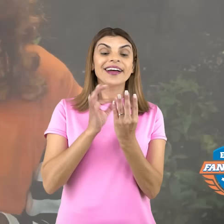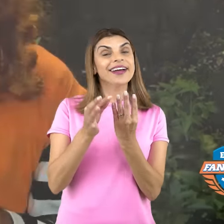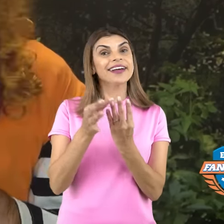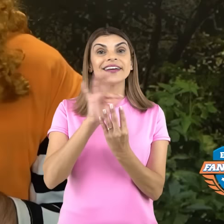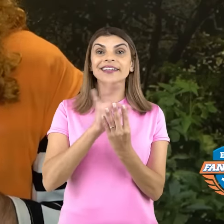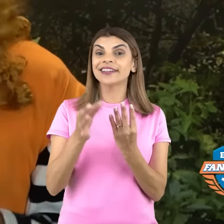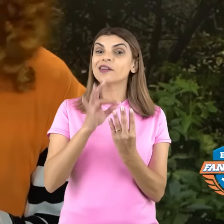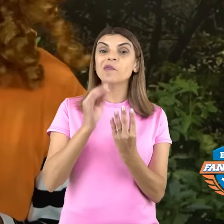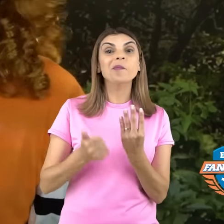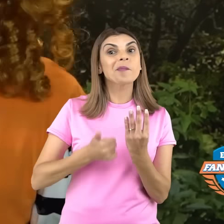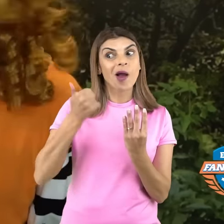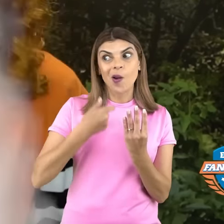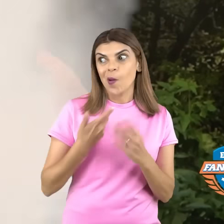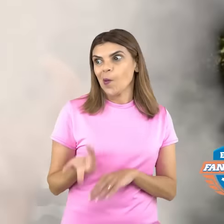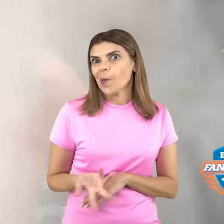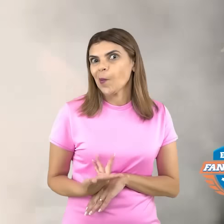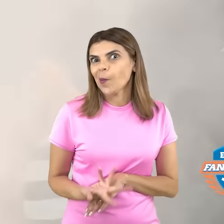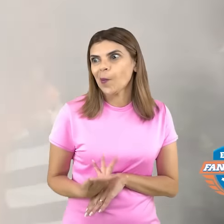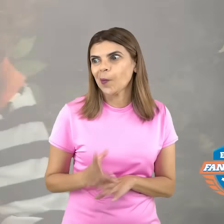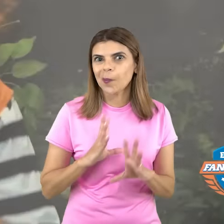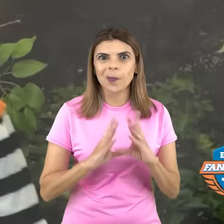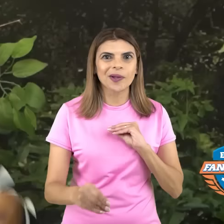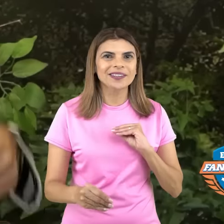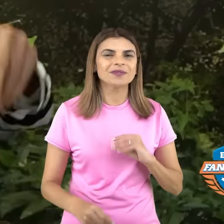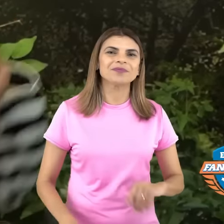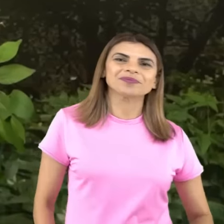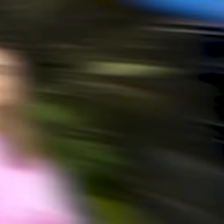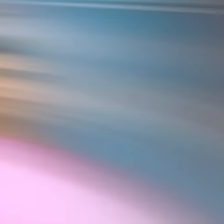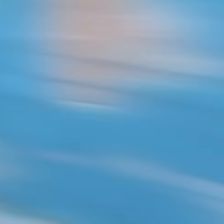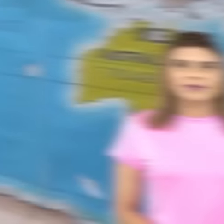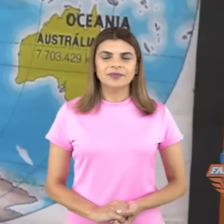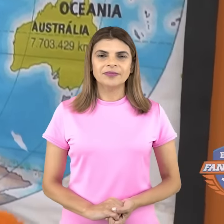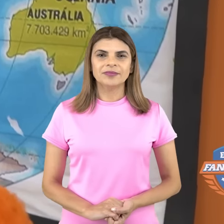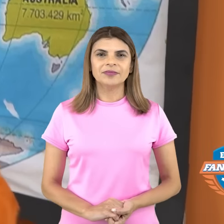É melhor eu dar do pé.